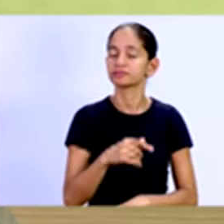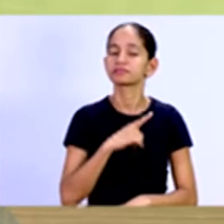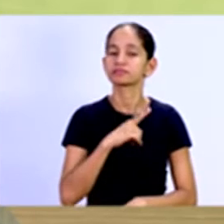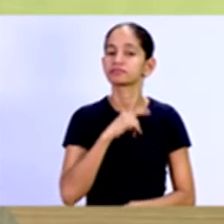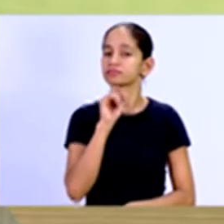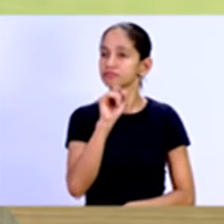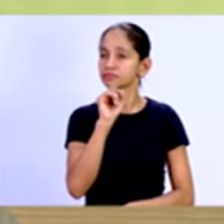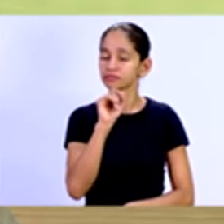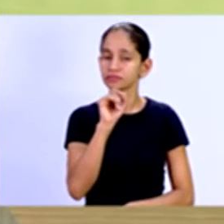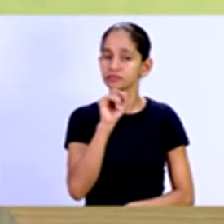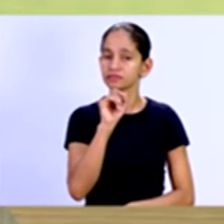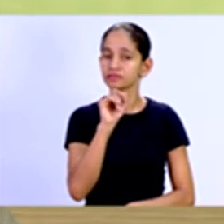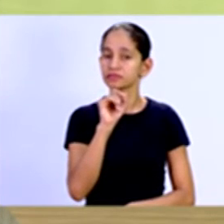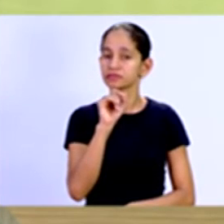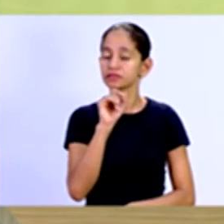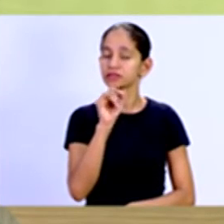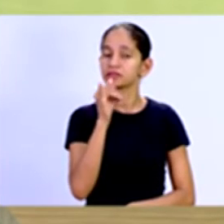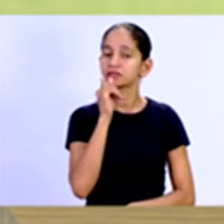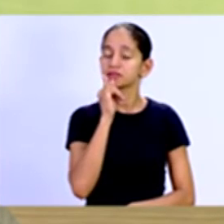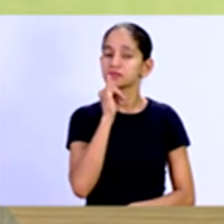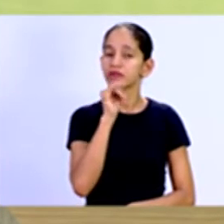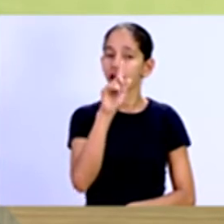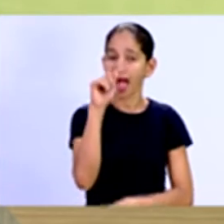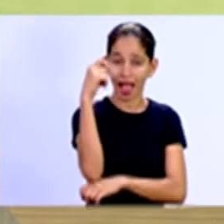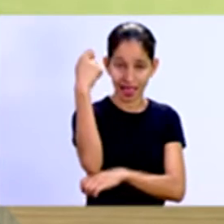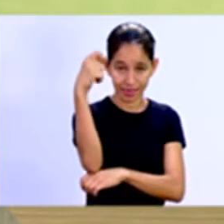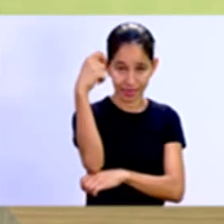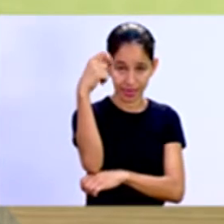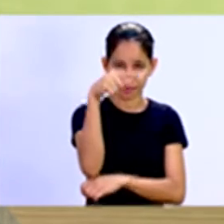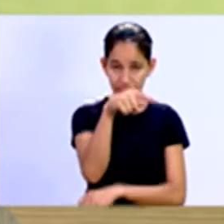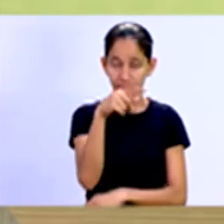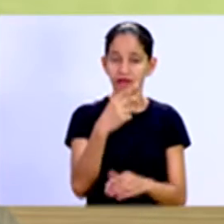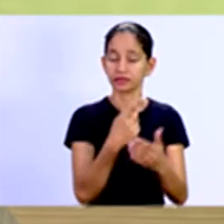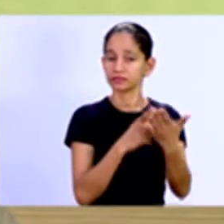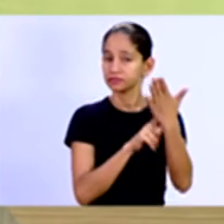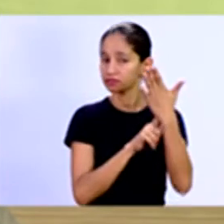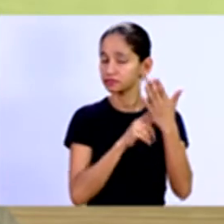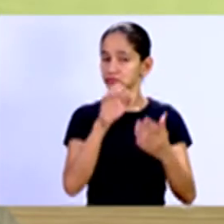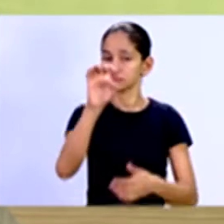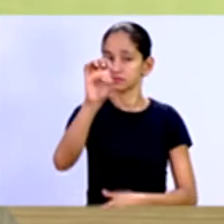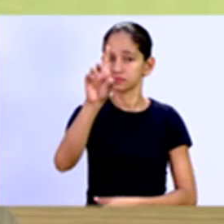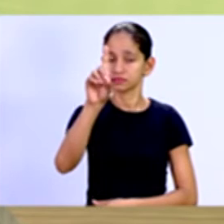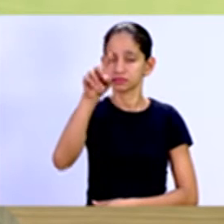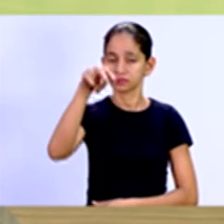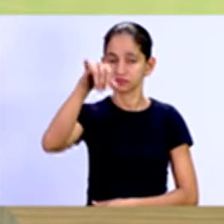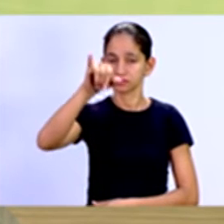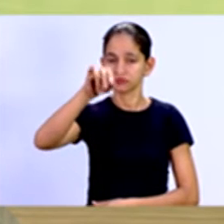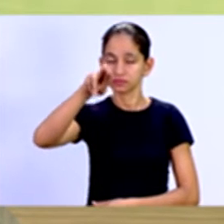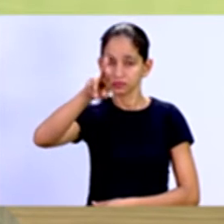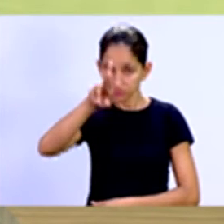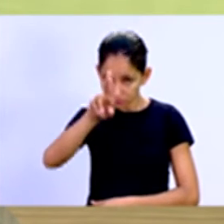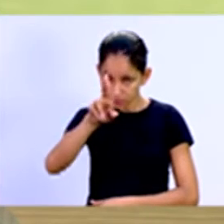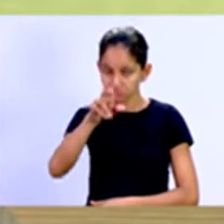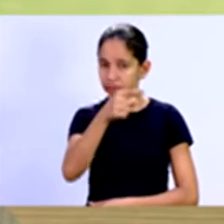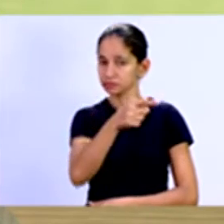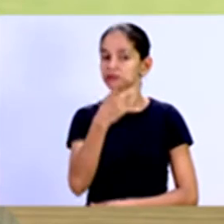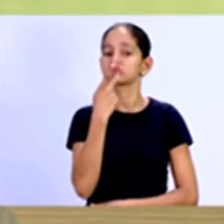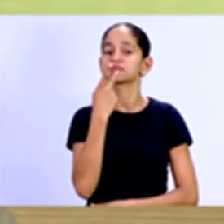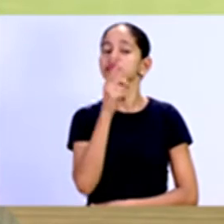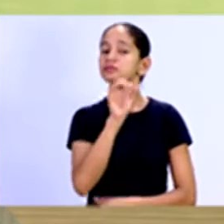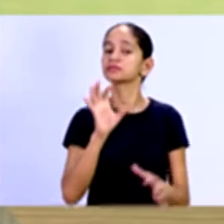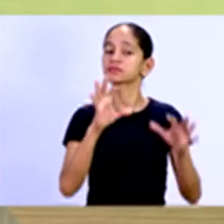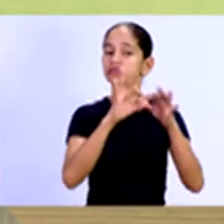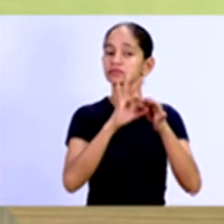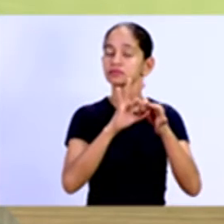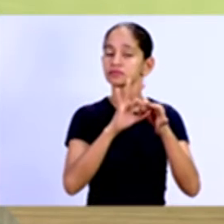Fica aqui uma ressalva para Ariquemes, representada pelo Edmar, né? Na resposta B, ele diz o